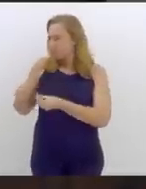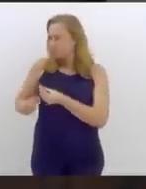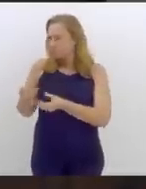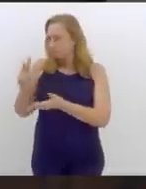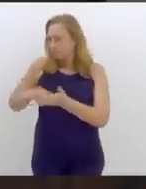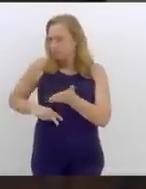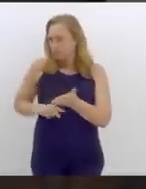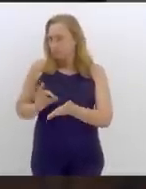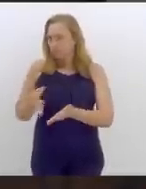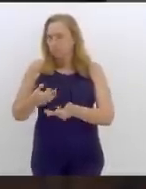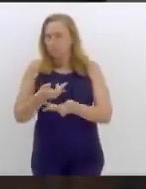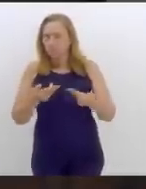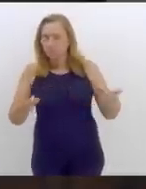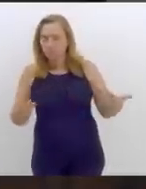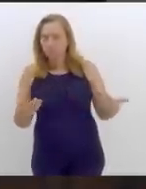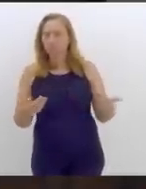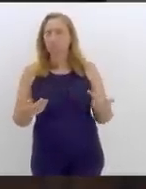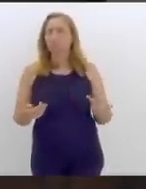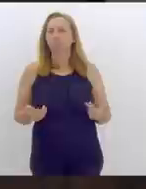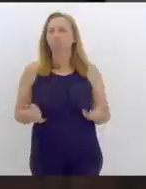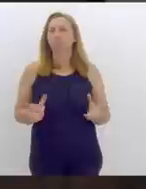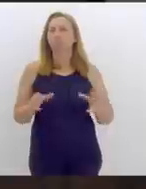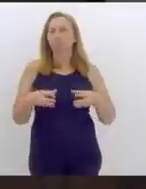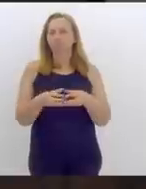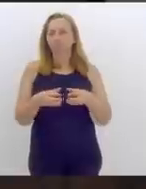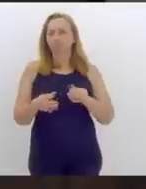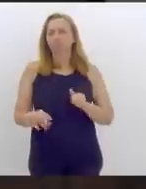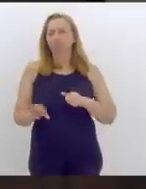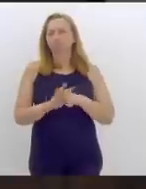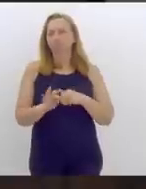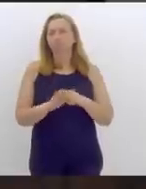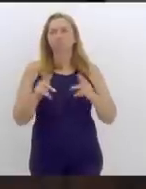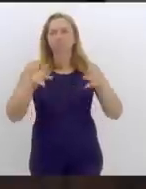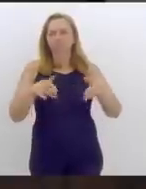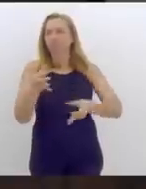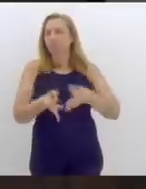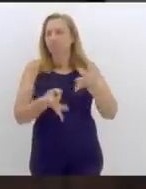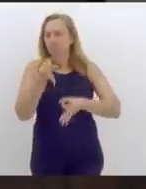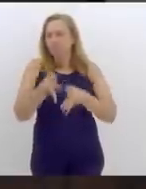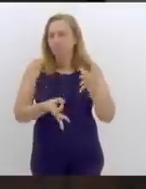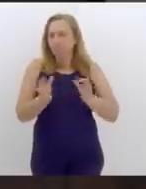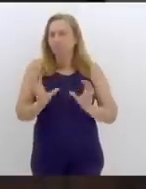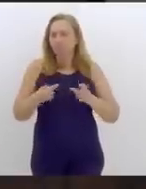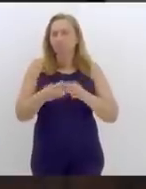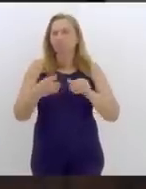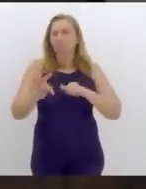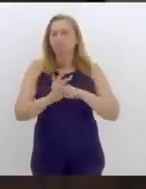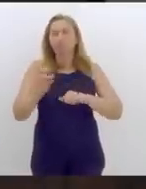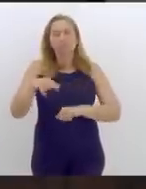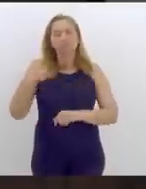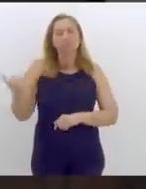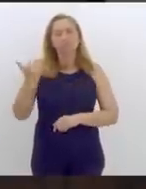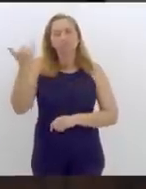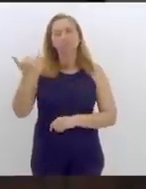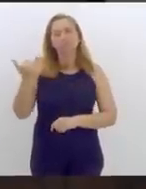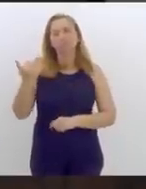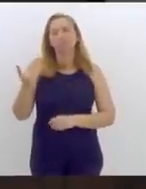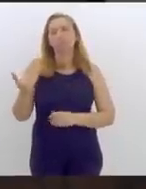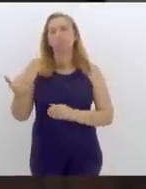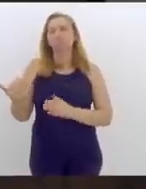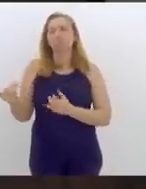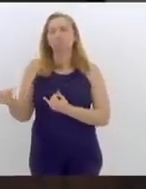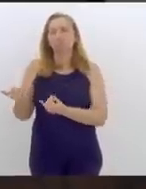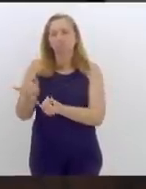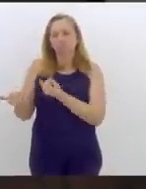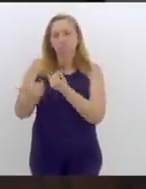são muitas coisas nós temos o corpo técnico exatamente para isso como juízes tem também o seu corpo técnico então é importante que vocês não estragam às